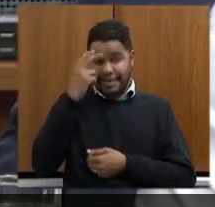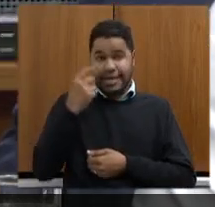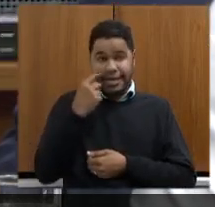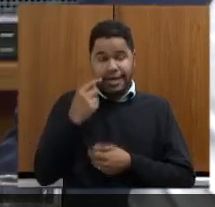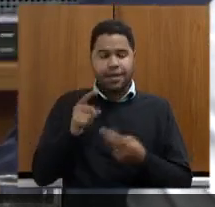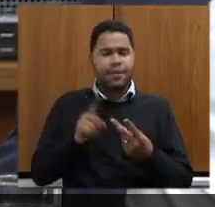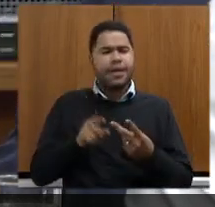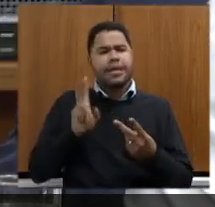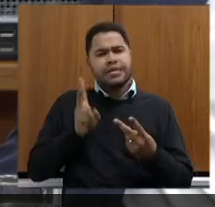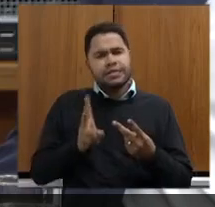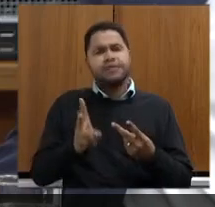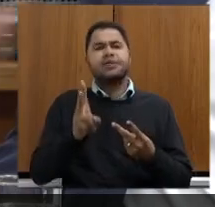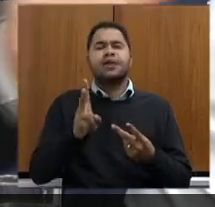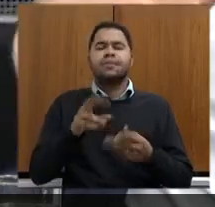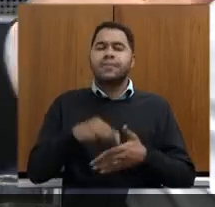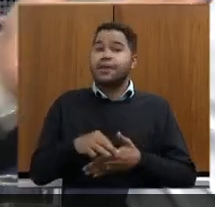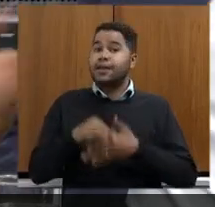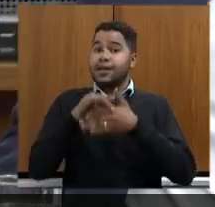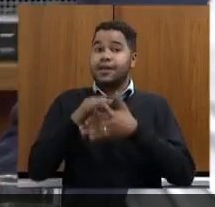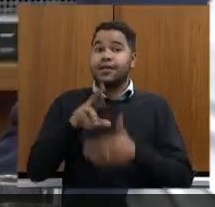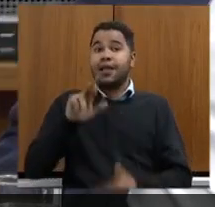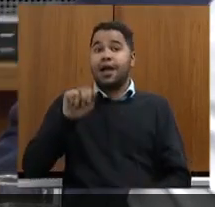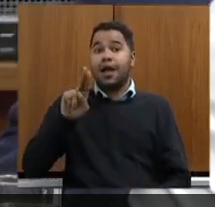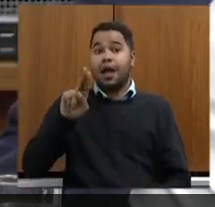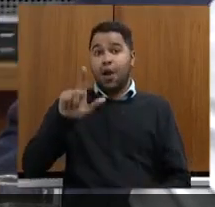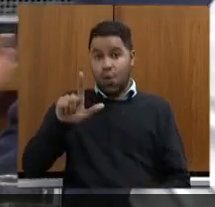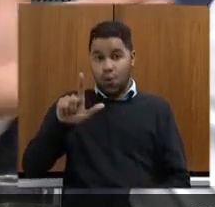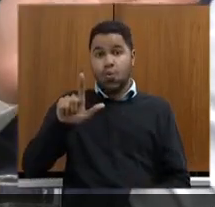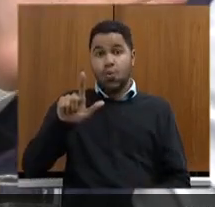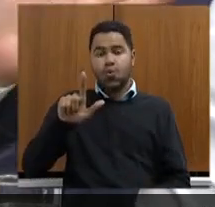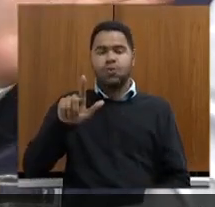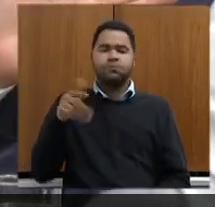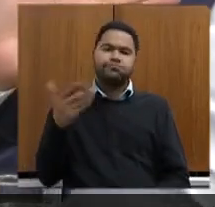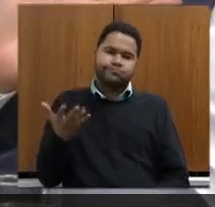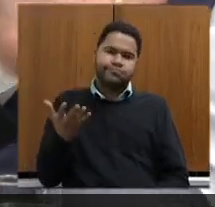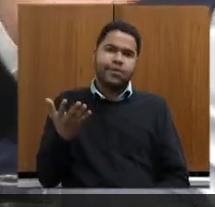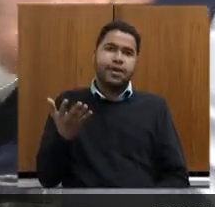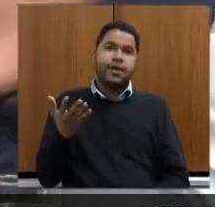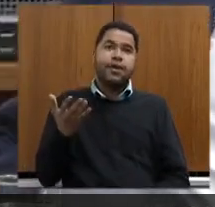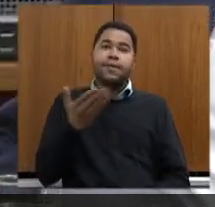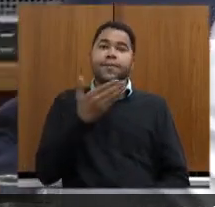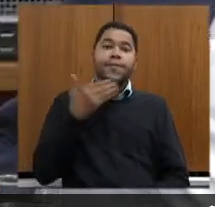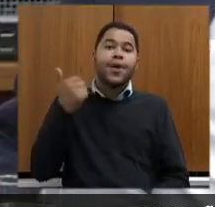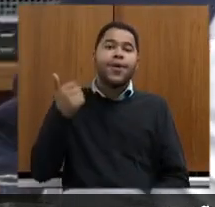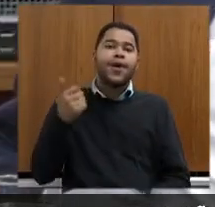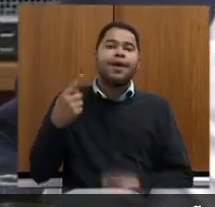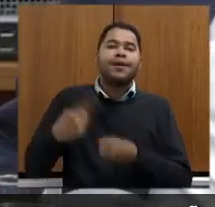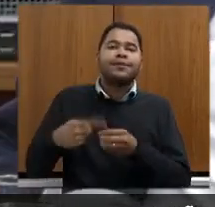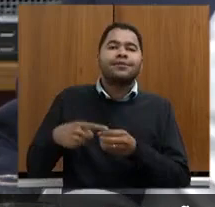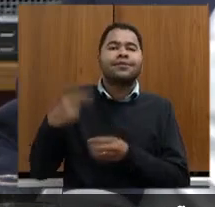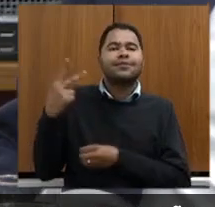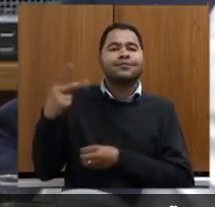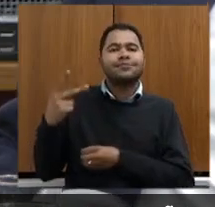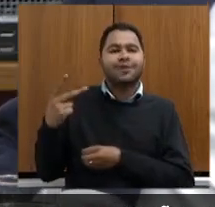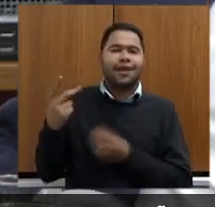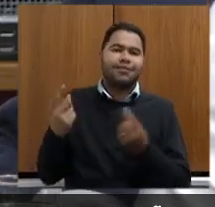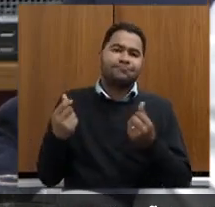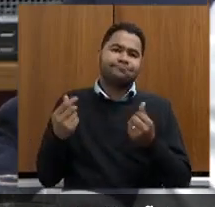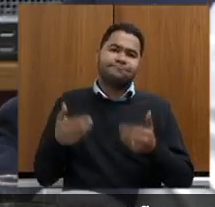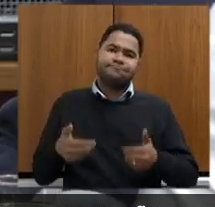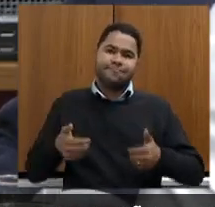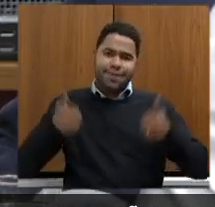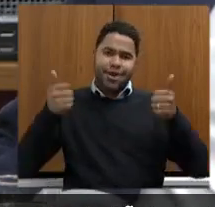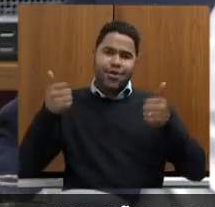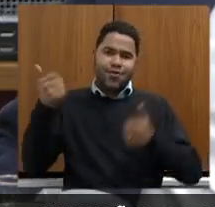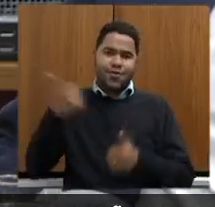o sempre líder razão né que foi Prefeito inclusive Apesar que ele com a melhor parte que a cidade dele né financeiramente bem